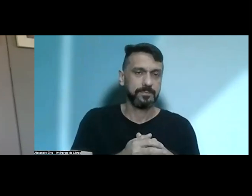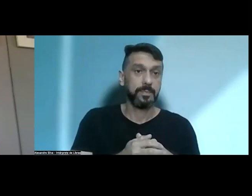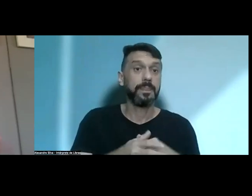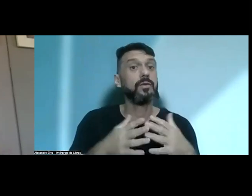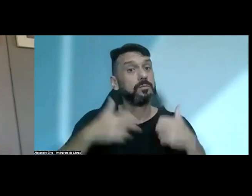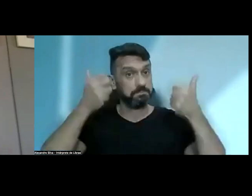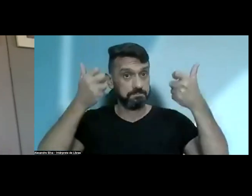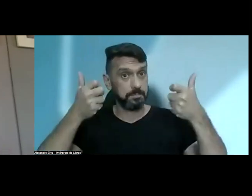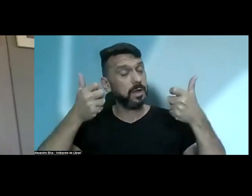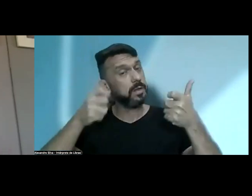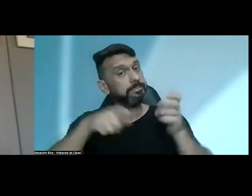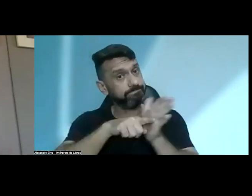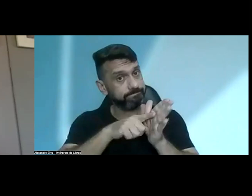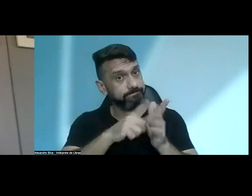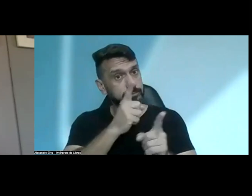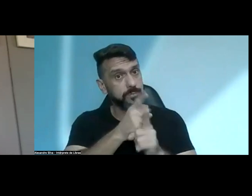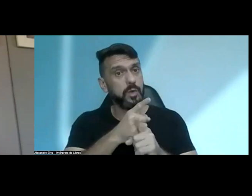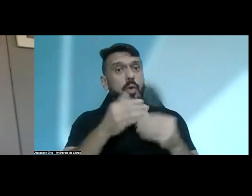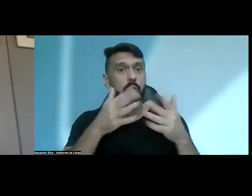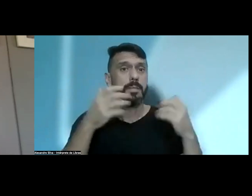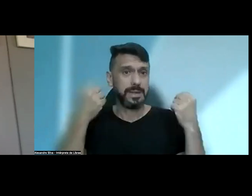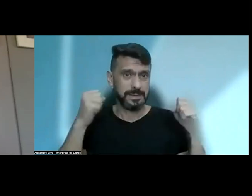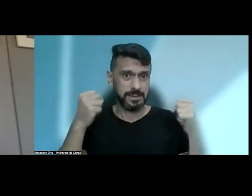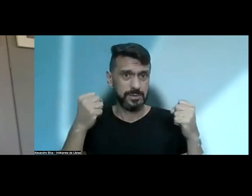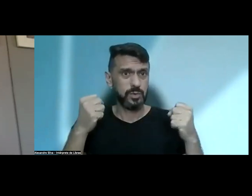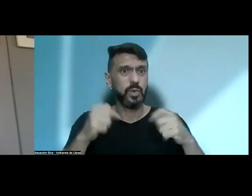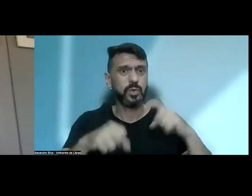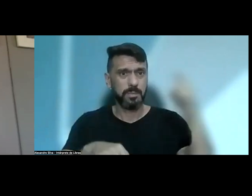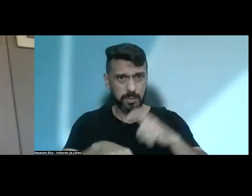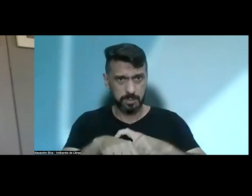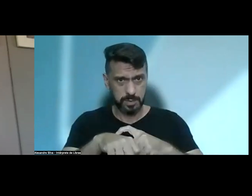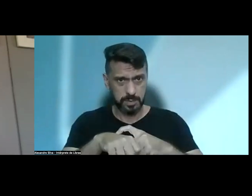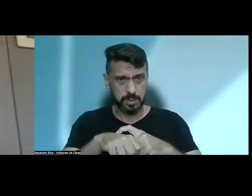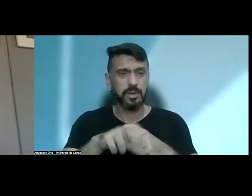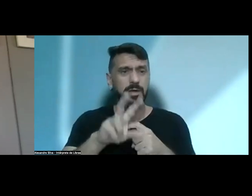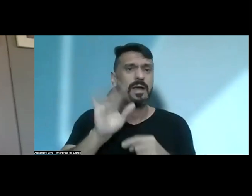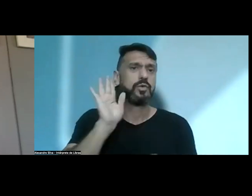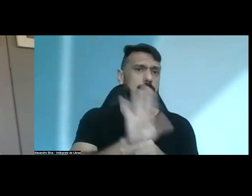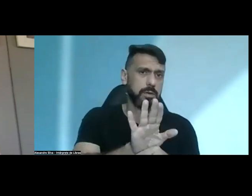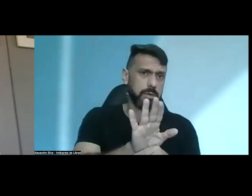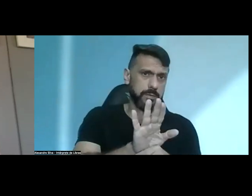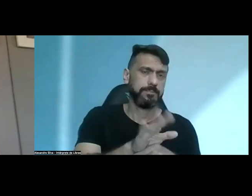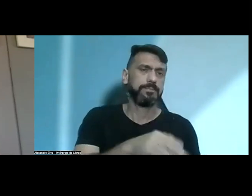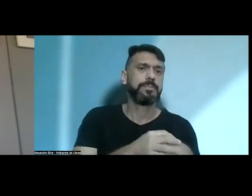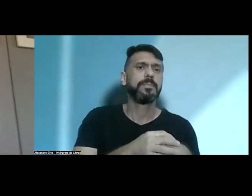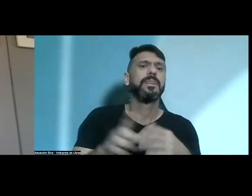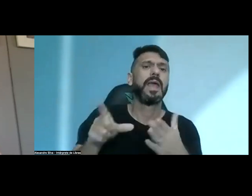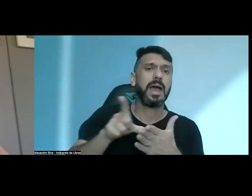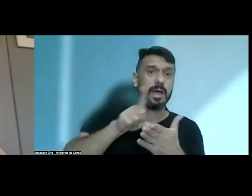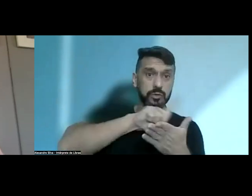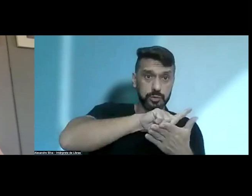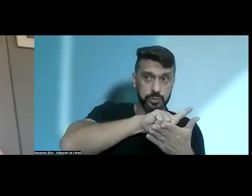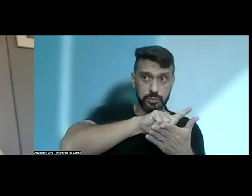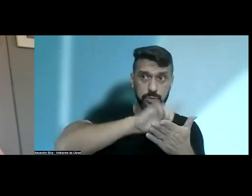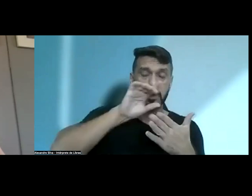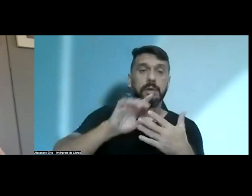assim, começar a fazer exercício, no momento que for, vai trazer benefícios. Começar antes, né, no